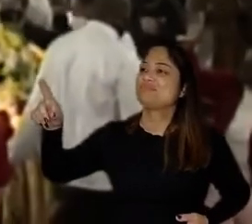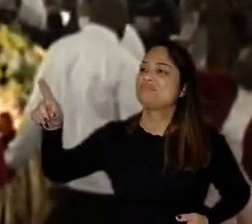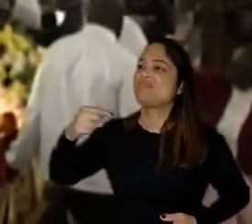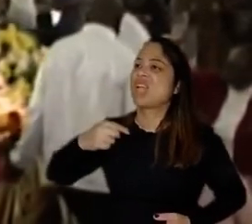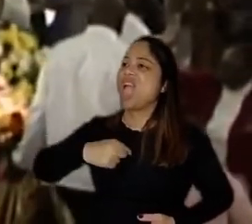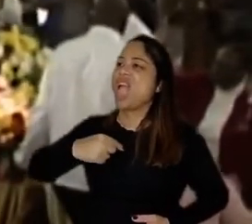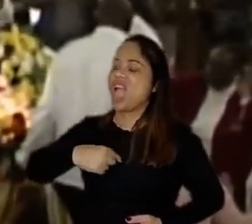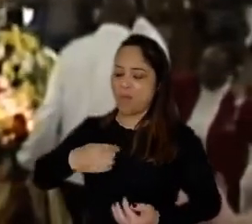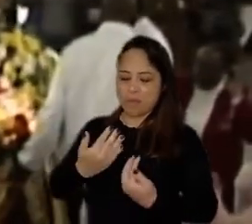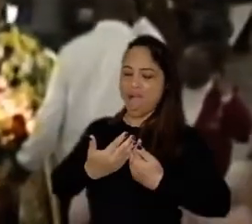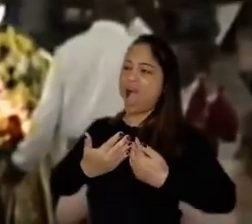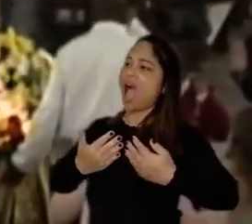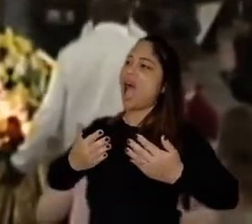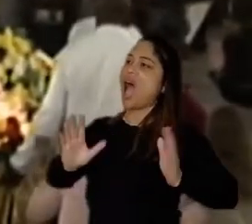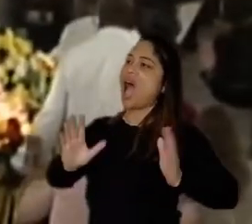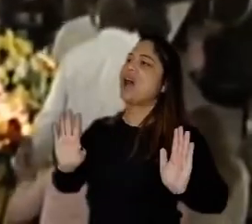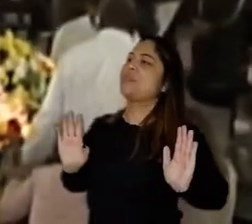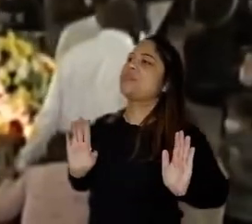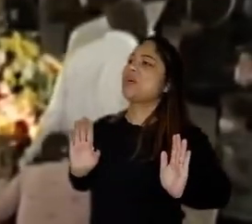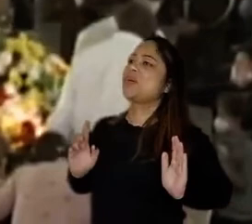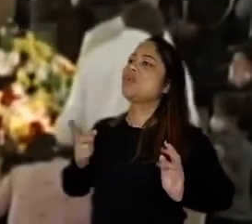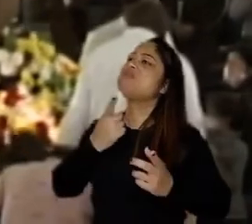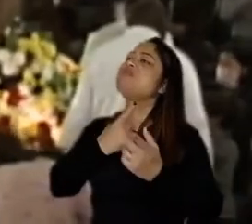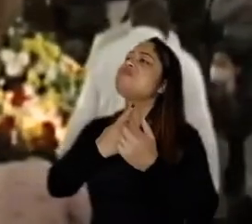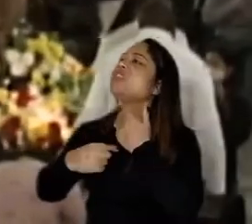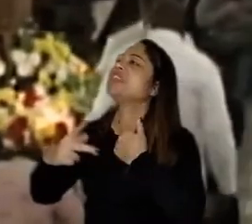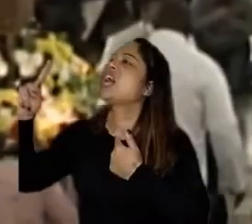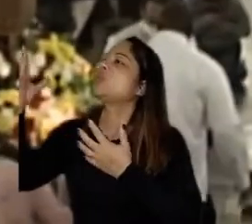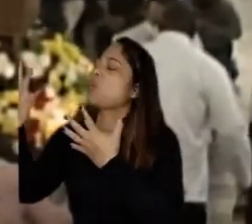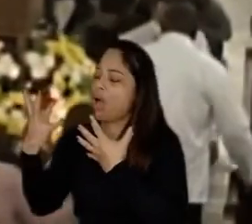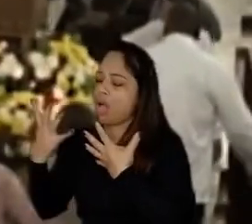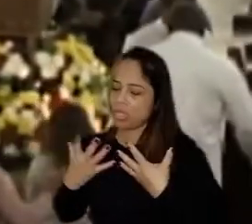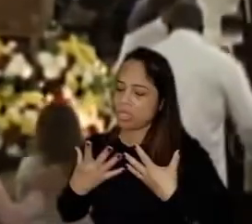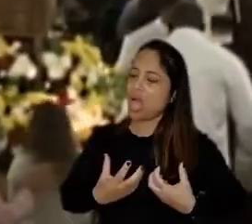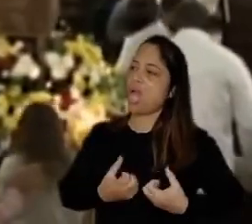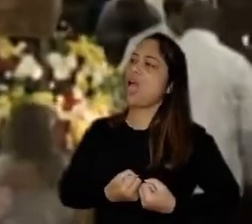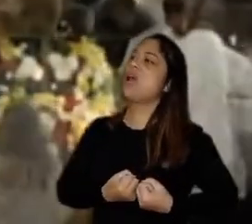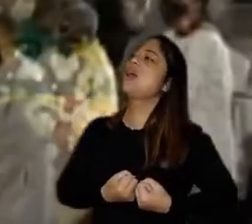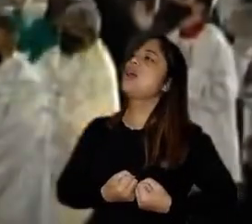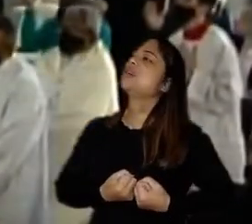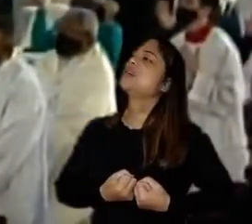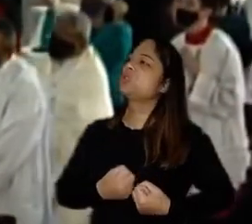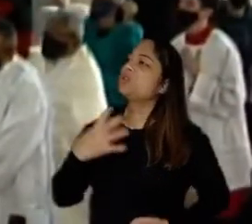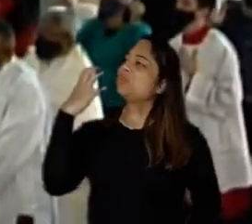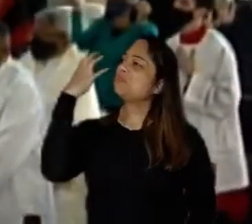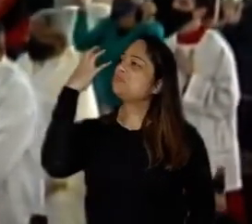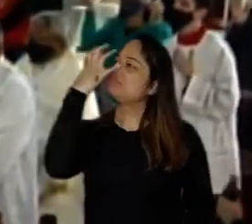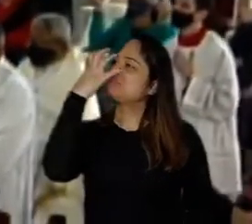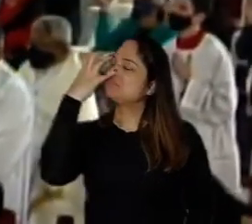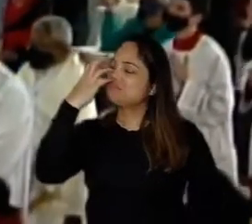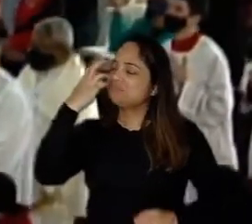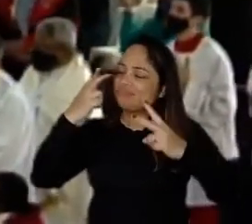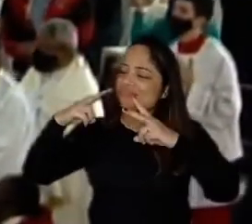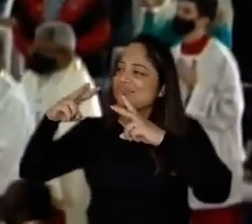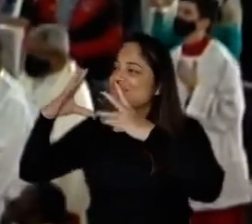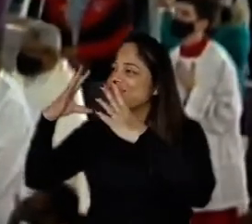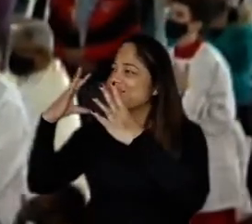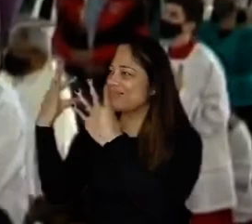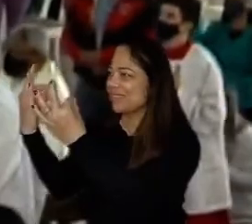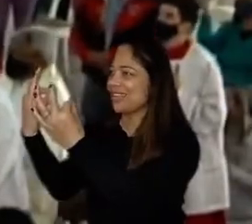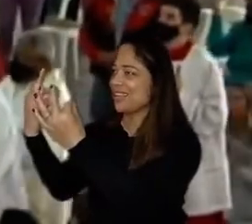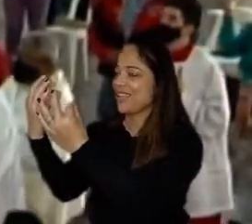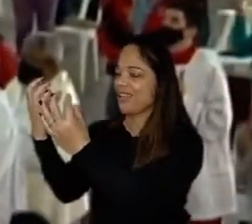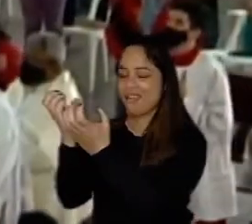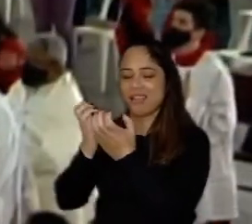Eu me abro ao teu querer, Eu me rendo, me rendo à Senhor. tua voz. Eu quero